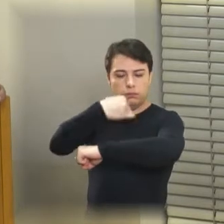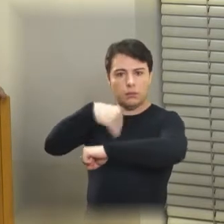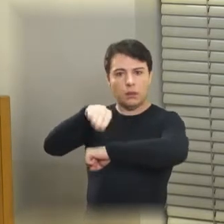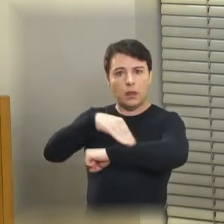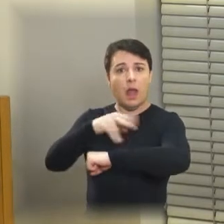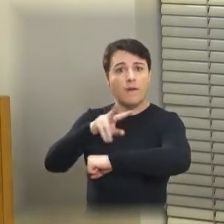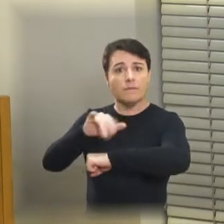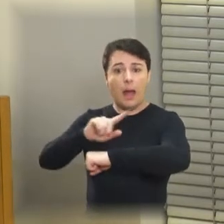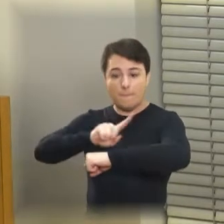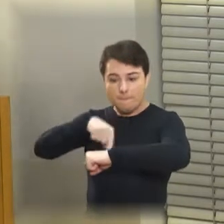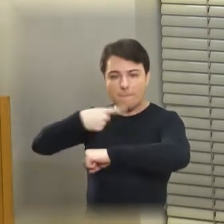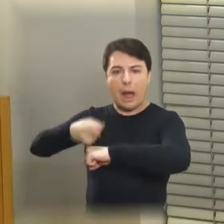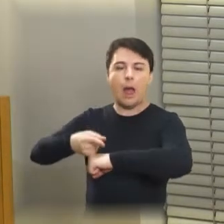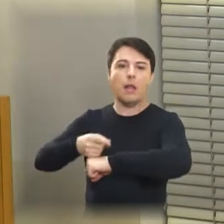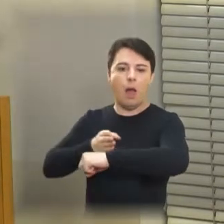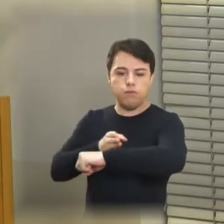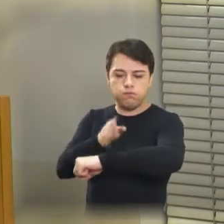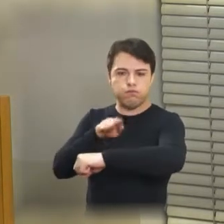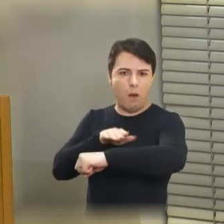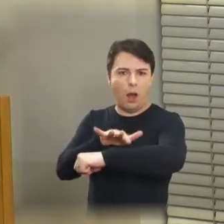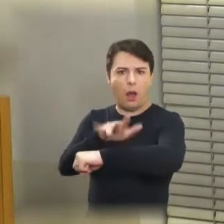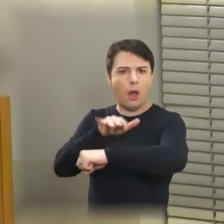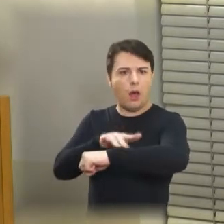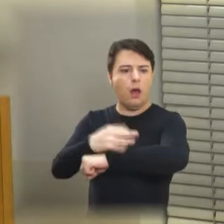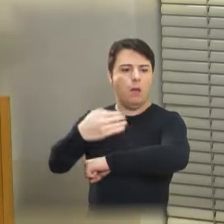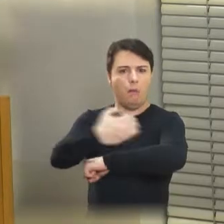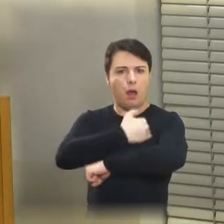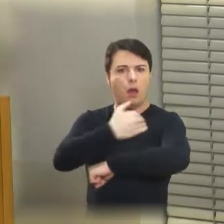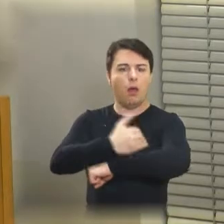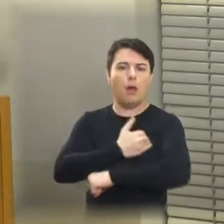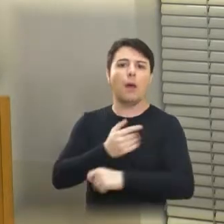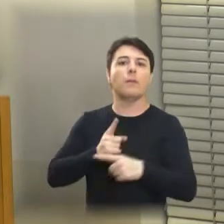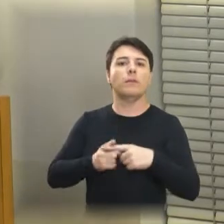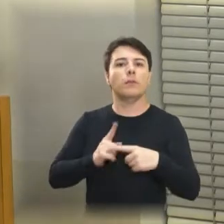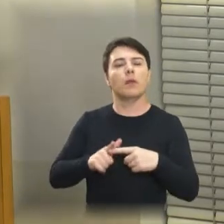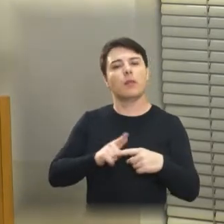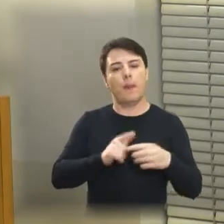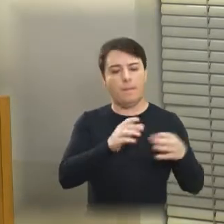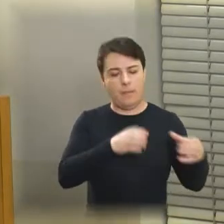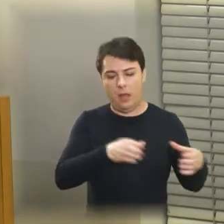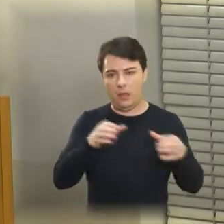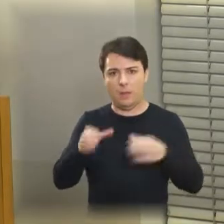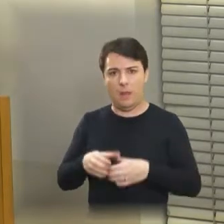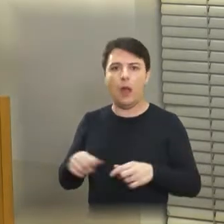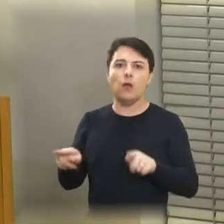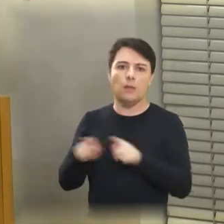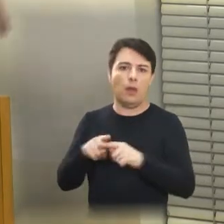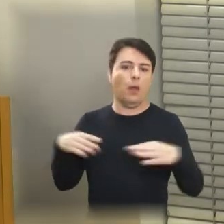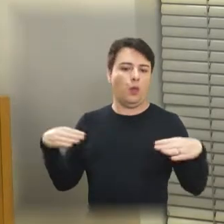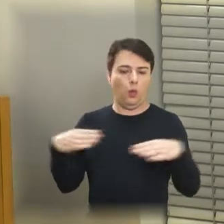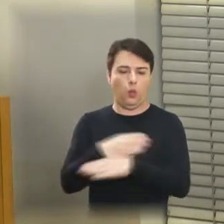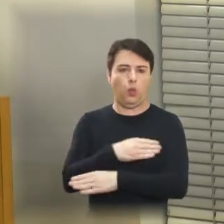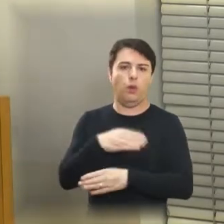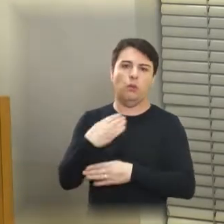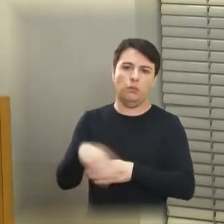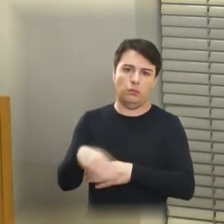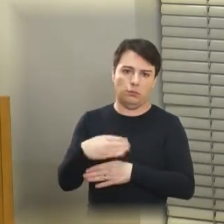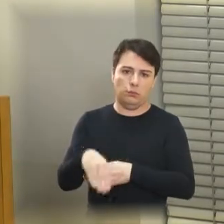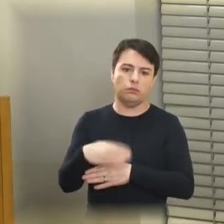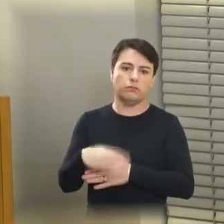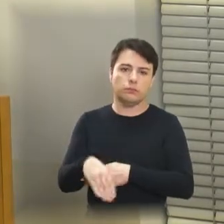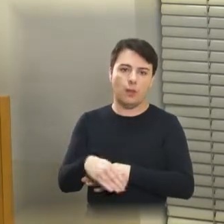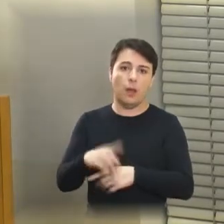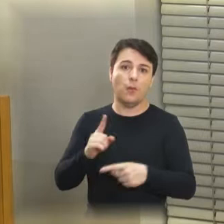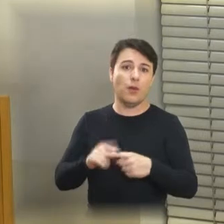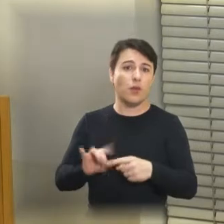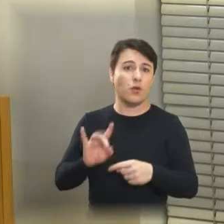mais, ainda mais quando a gente não fizer as ligações entre os bairros que você livra, em vez de trazer